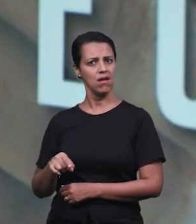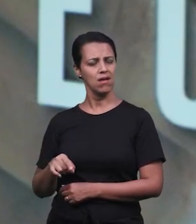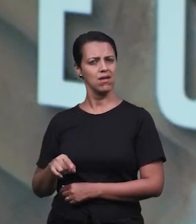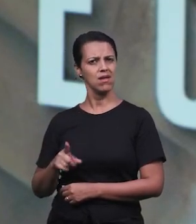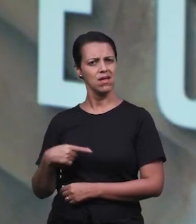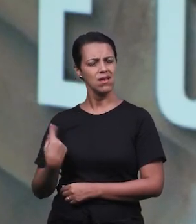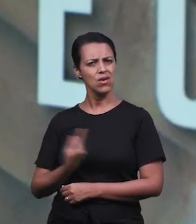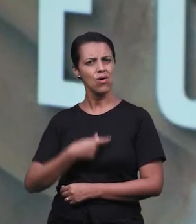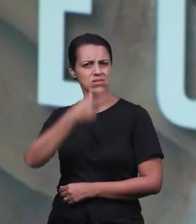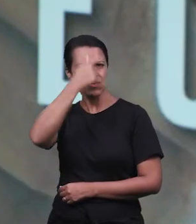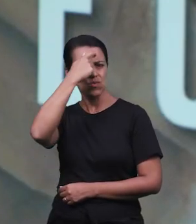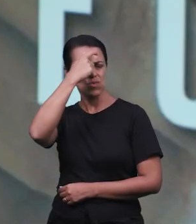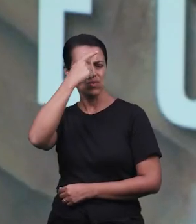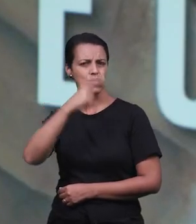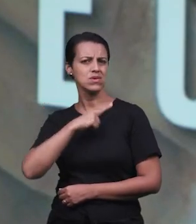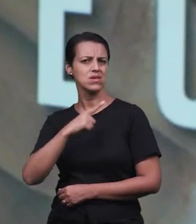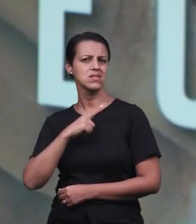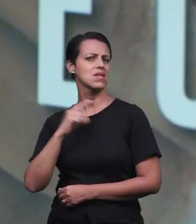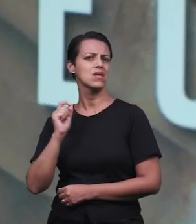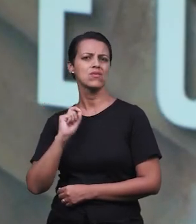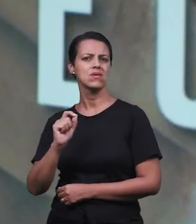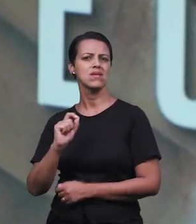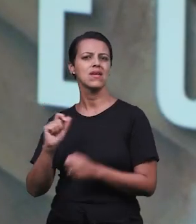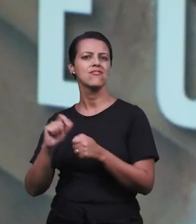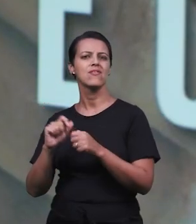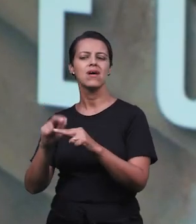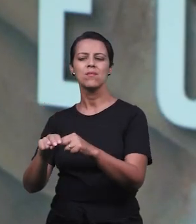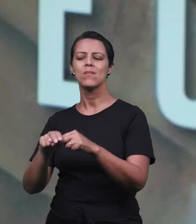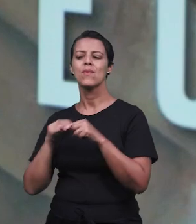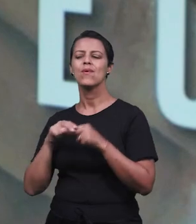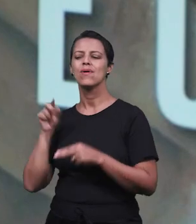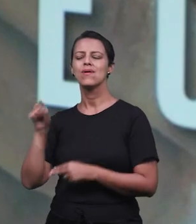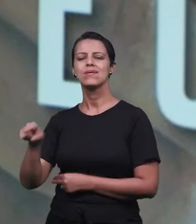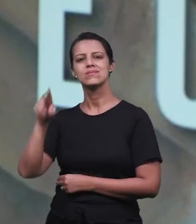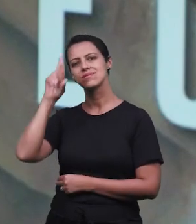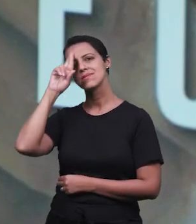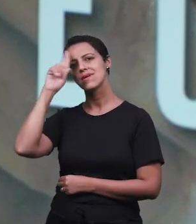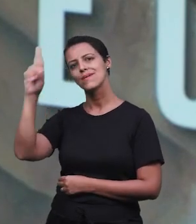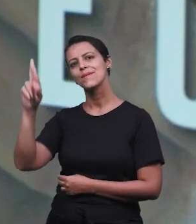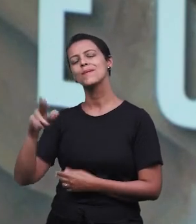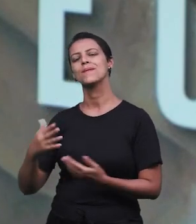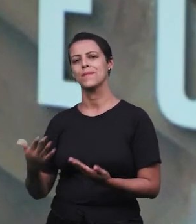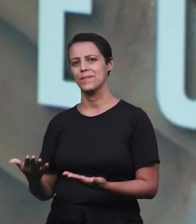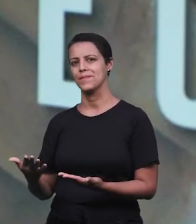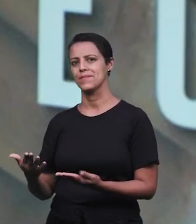que nós estamos fazendo isso para o Senhor. Por isso nós preservamos muito